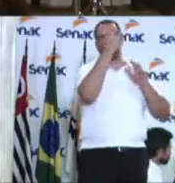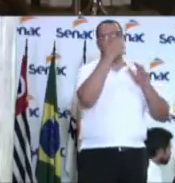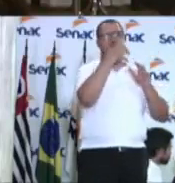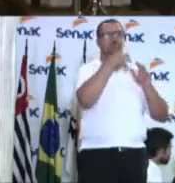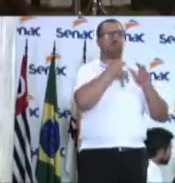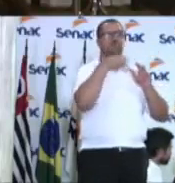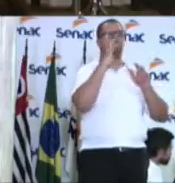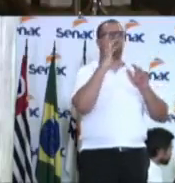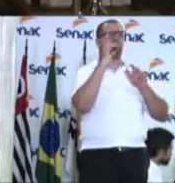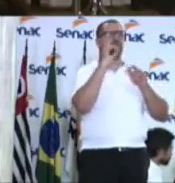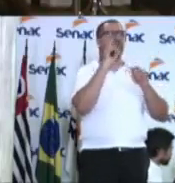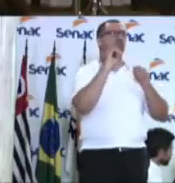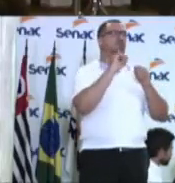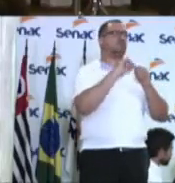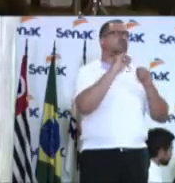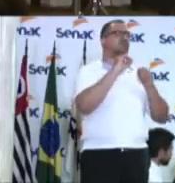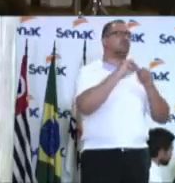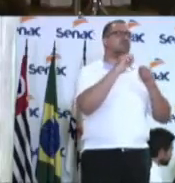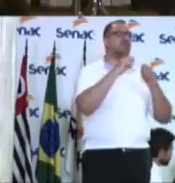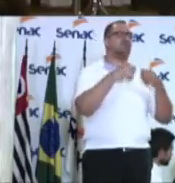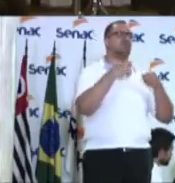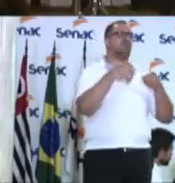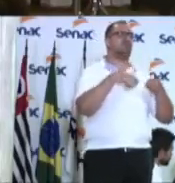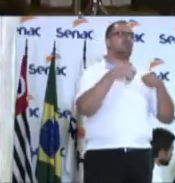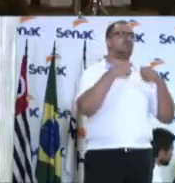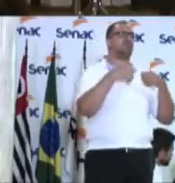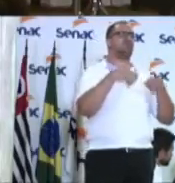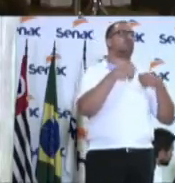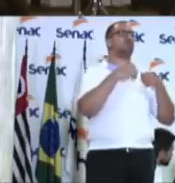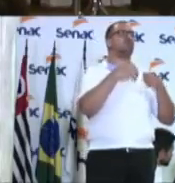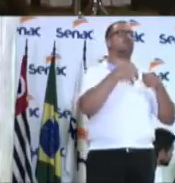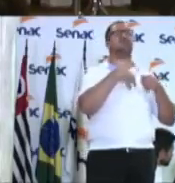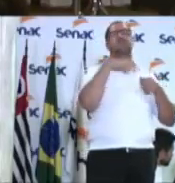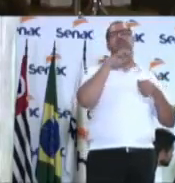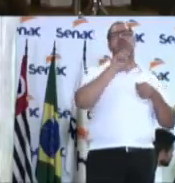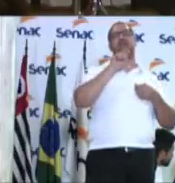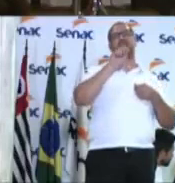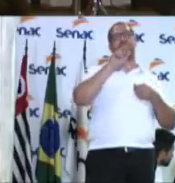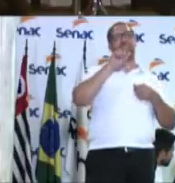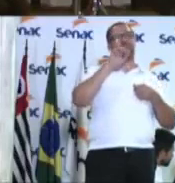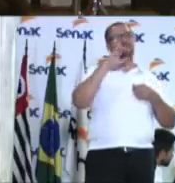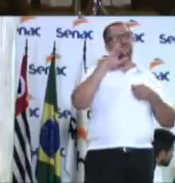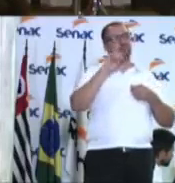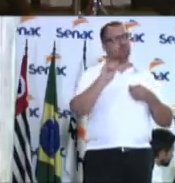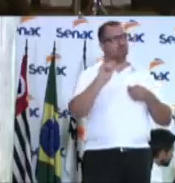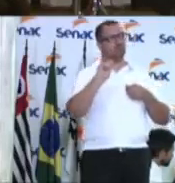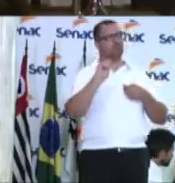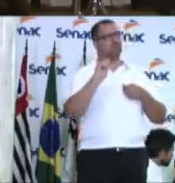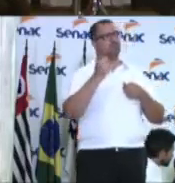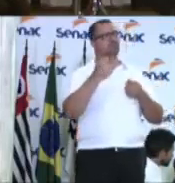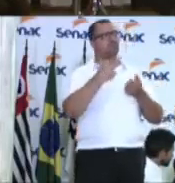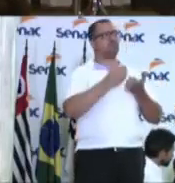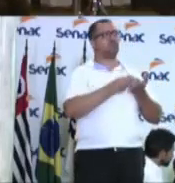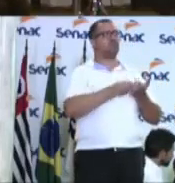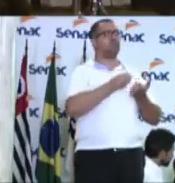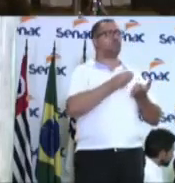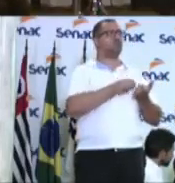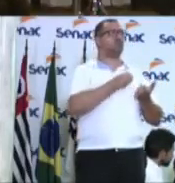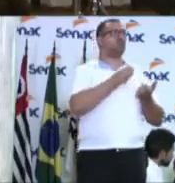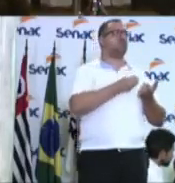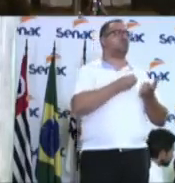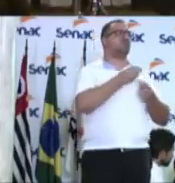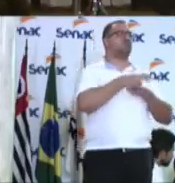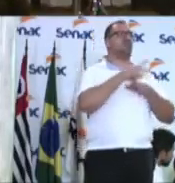Aconteceu alguma coisa. Agora, eu acho que também a gente precisa, e aí, falando como agência, como cliente, assim, a gente vive num momento aí de petralhas e